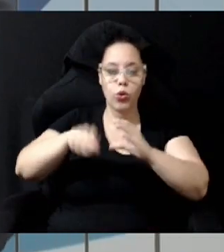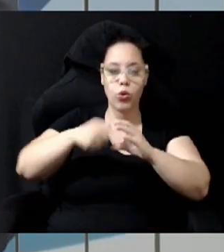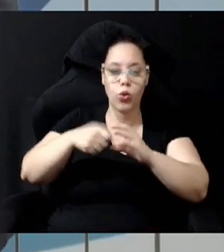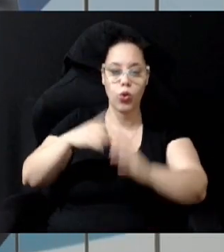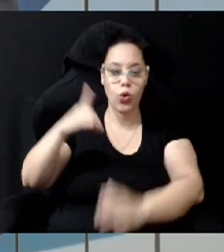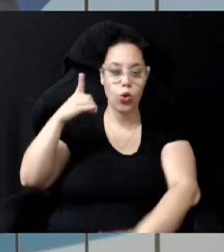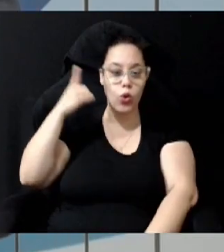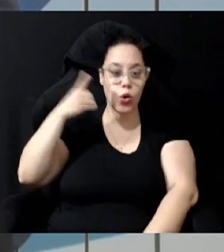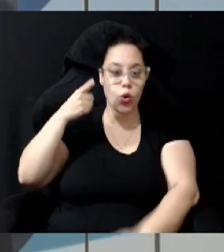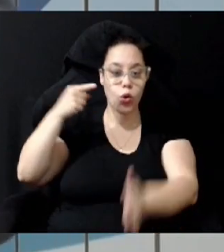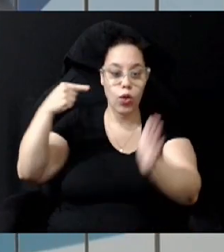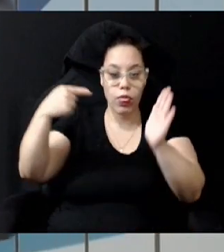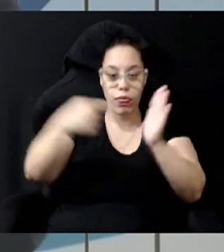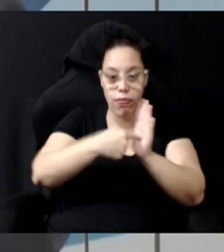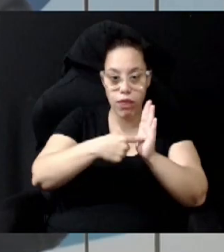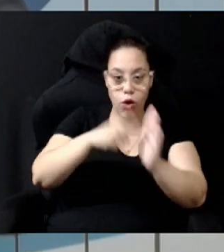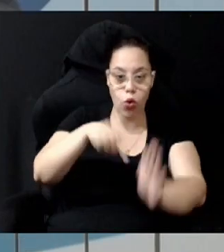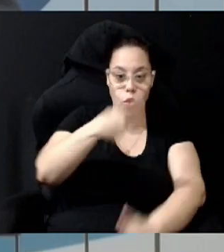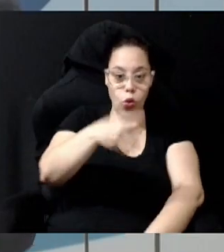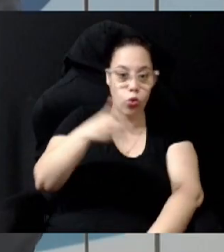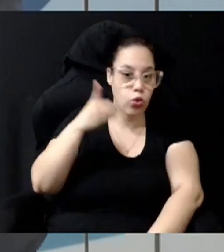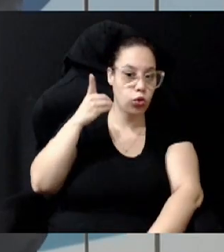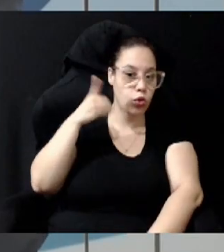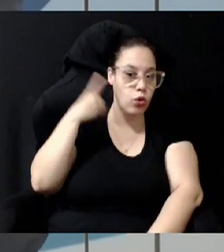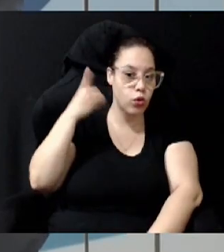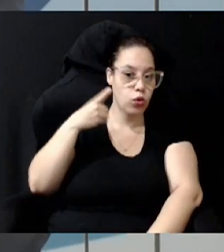outros deputados, partidos que denunciam outros